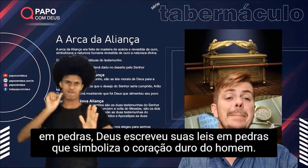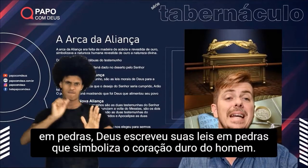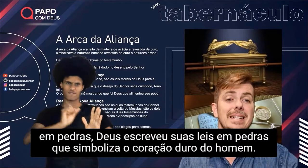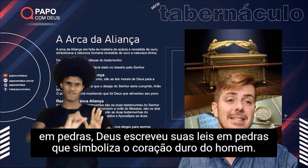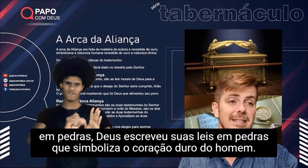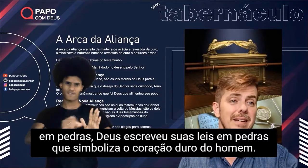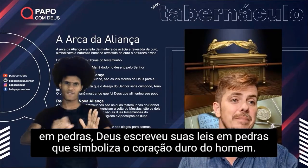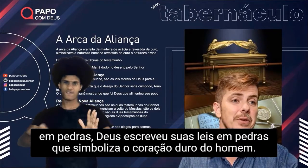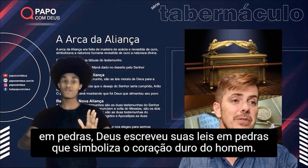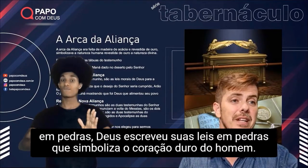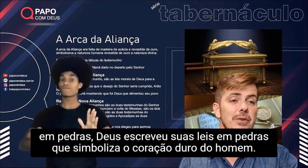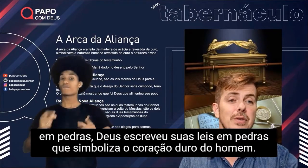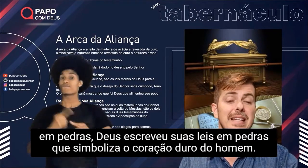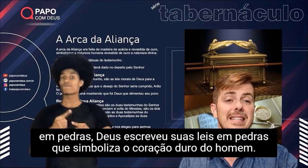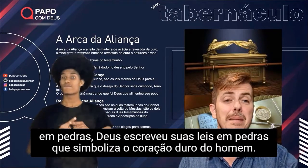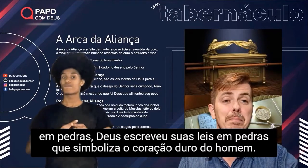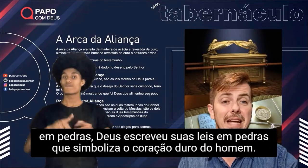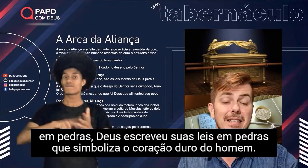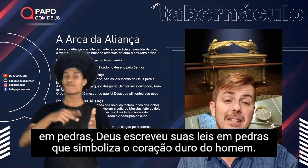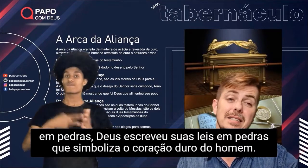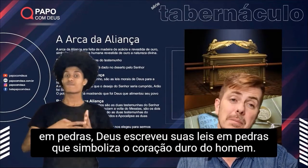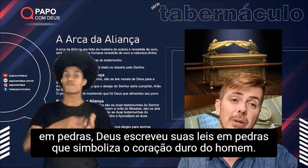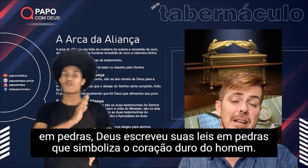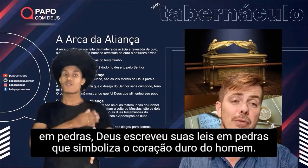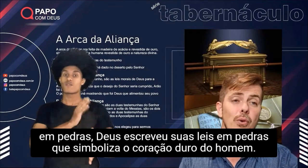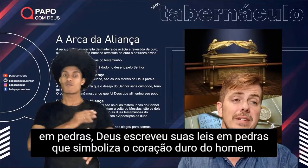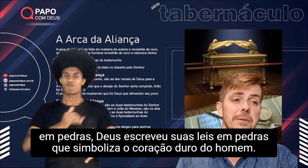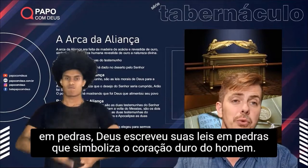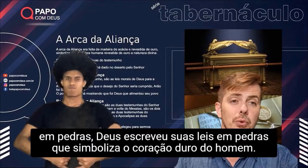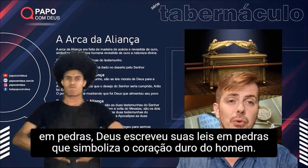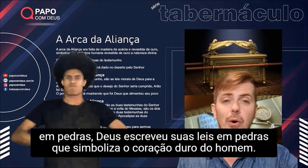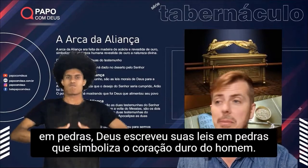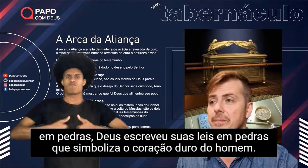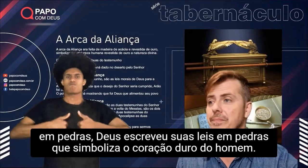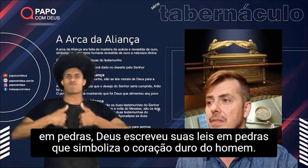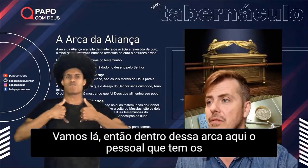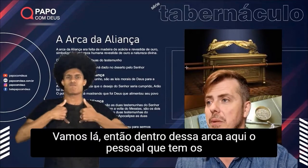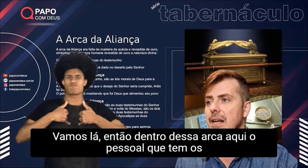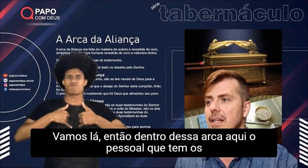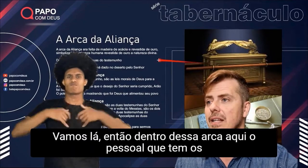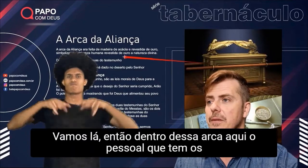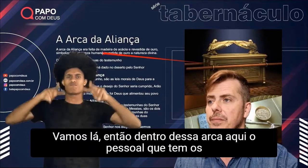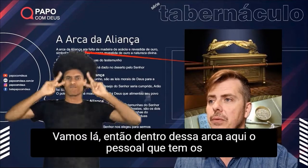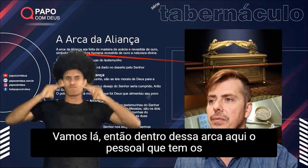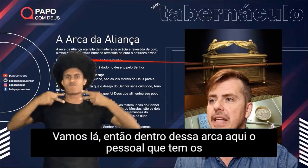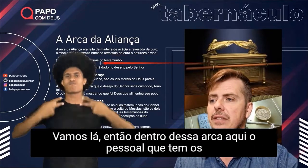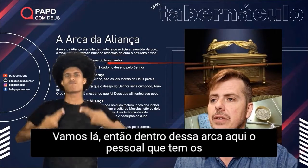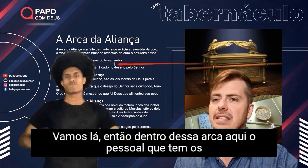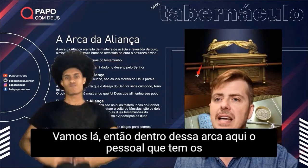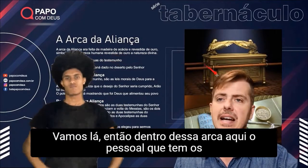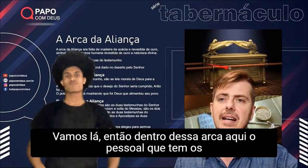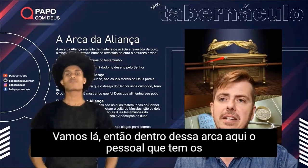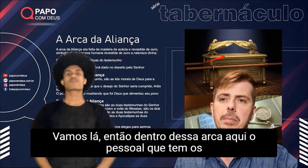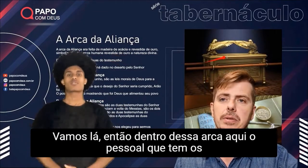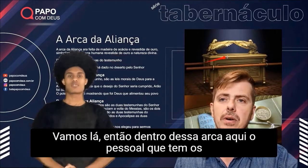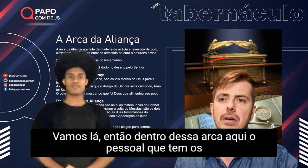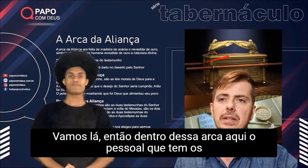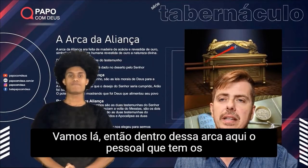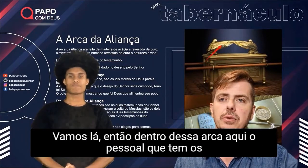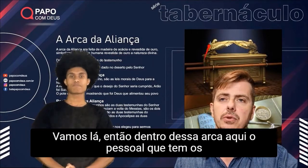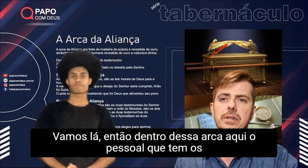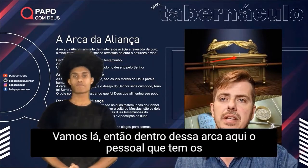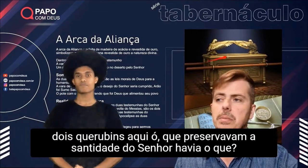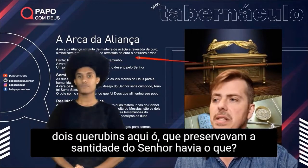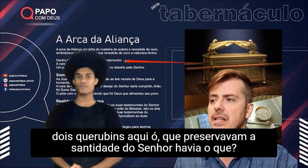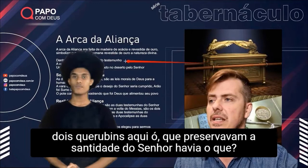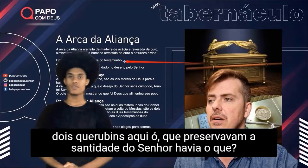quê? Pedras, né? Deus escreveu suas leis em pedras, que simbolizava o coração duro do homem. Vamos lá? Então, dentro dessa arca aqui, ó, pessoal, ó, que